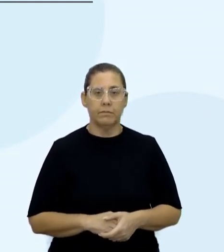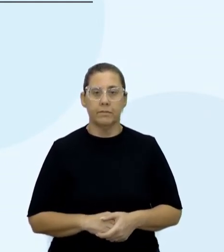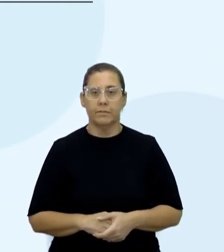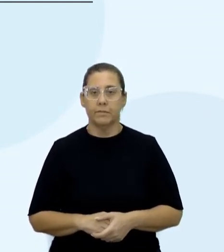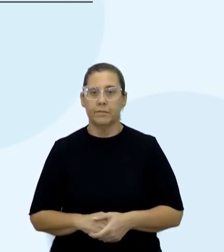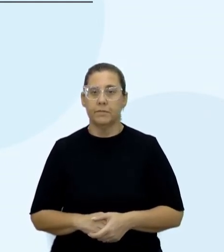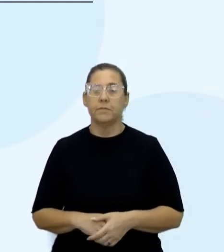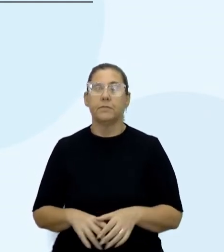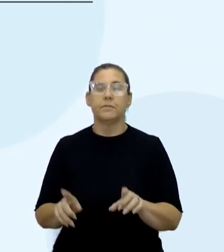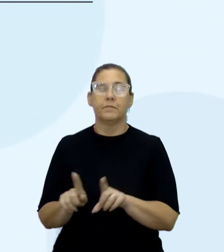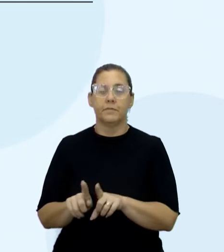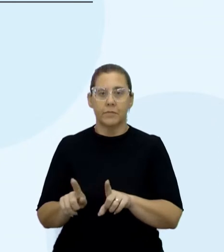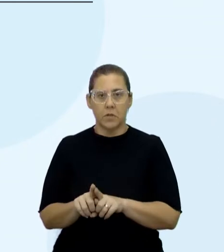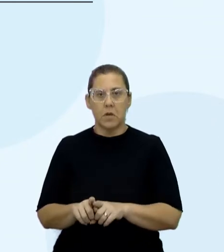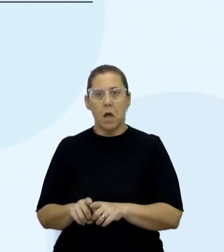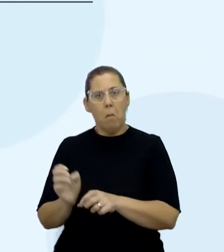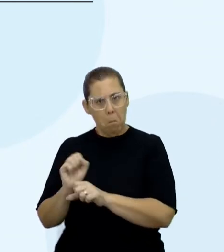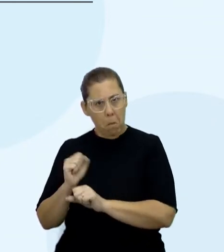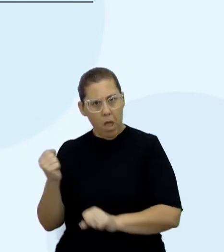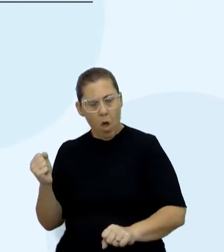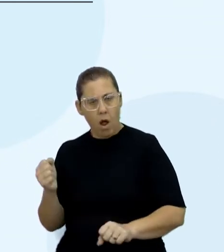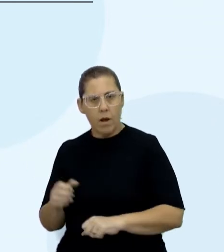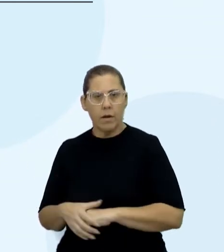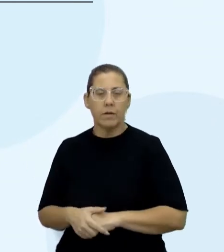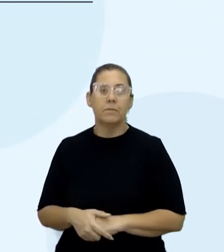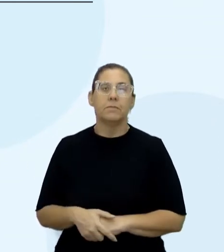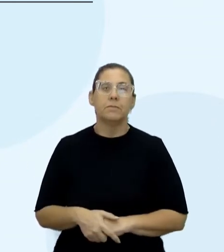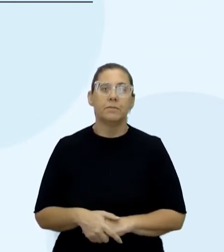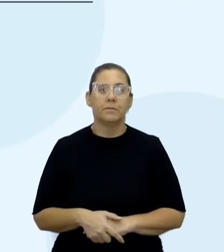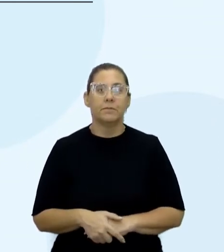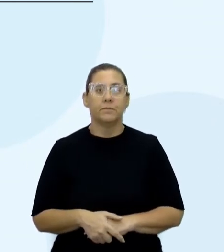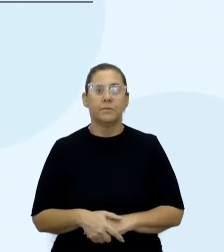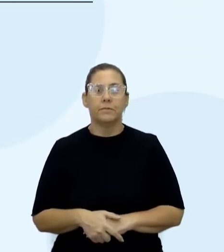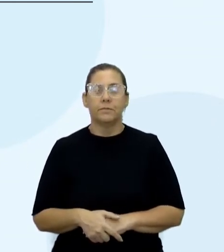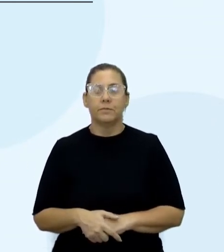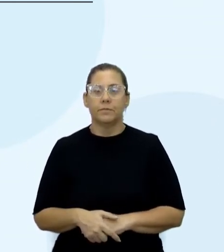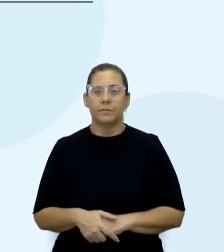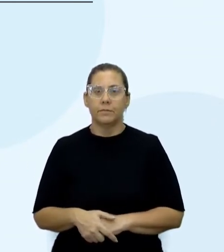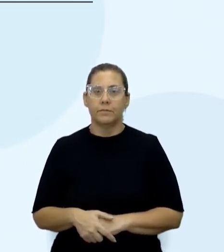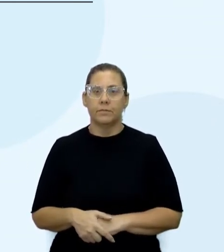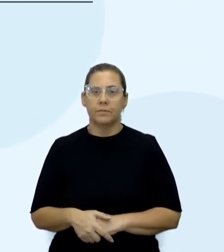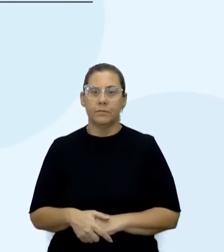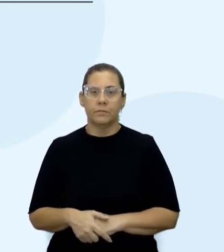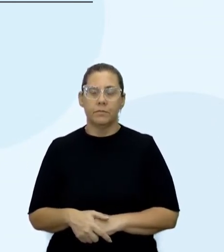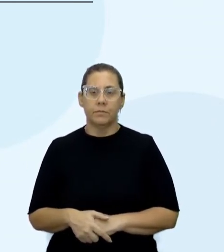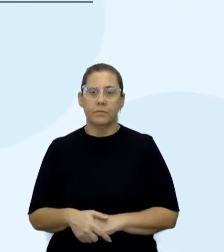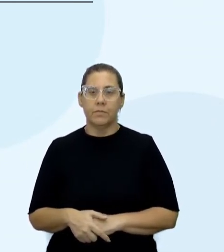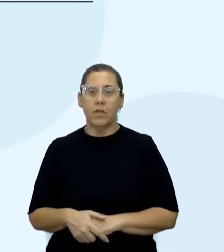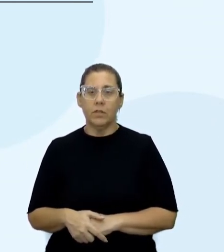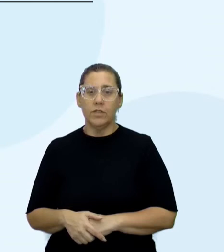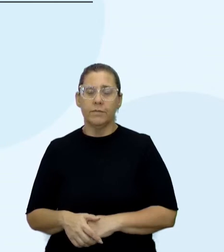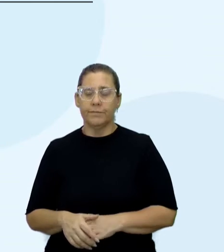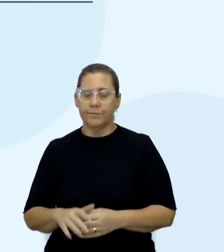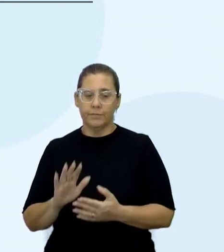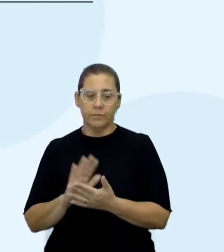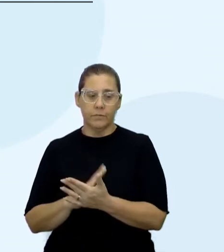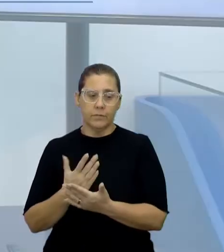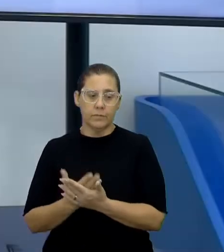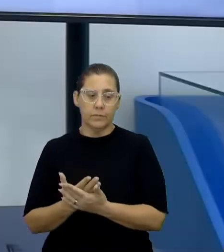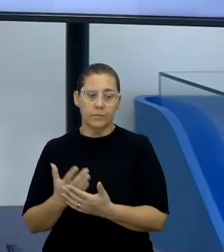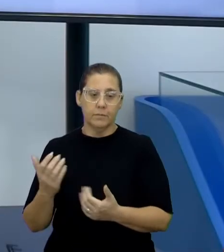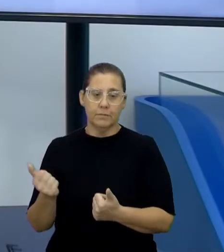E ela também é aumentada, ou seja, ela é maior do que o